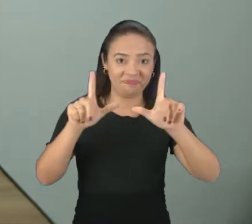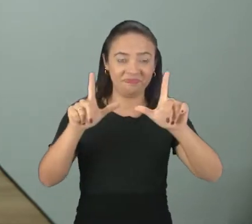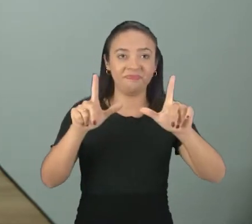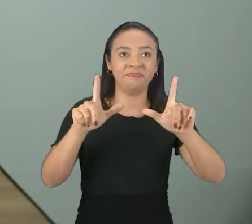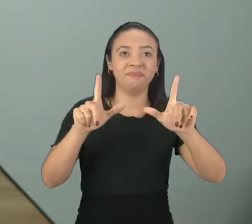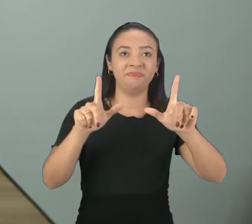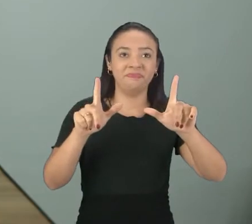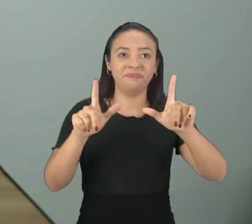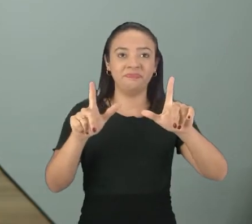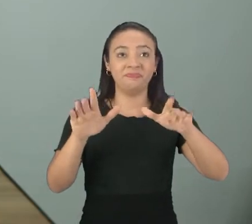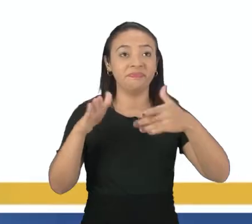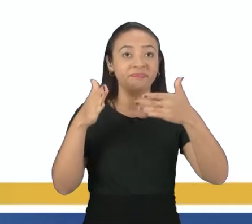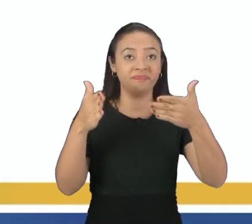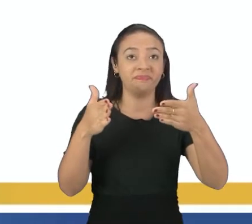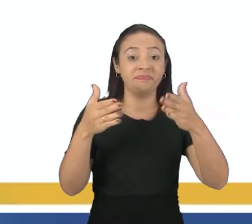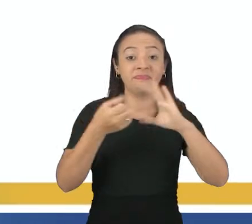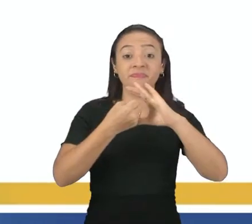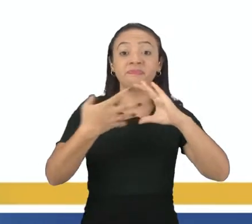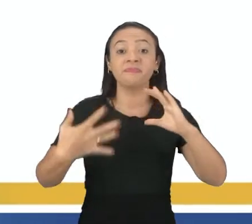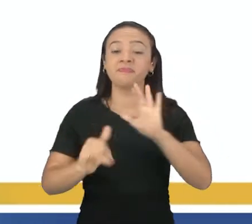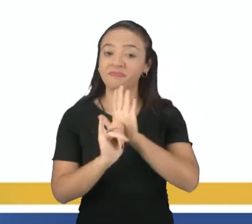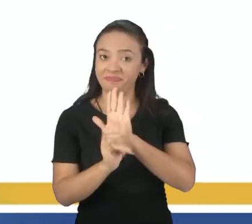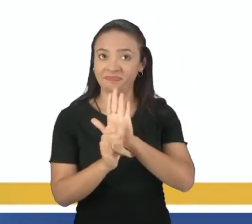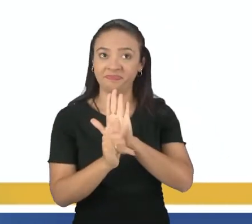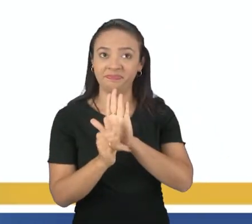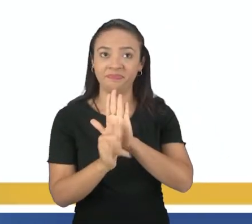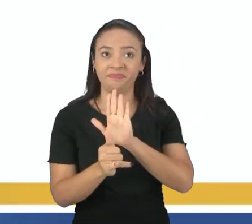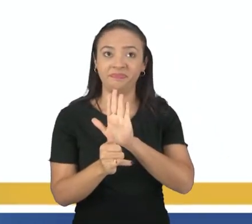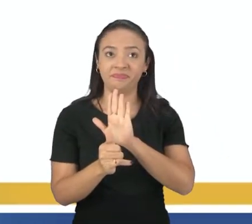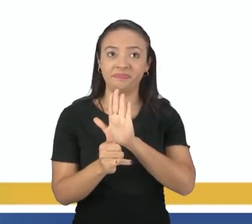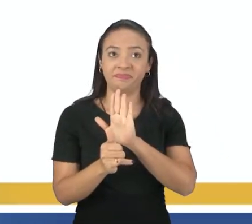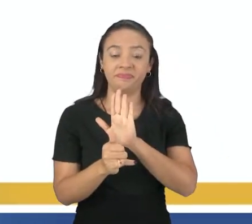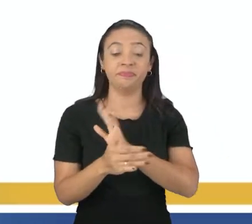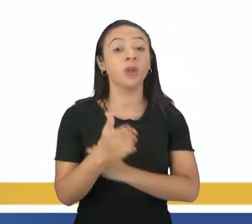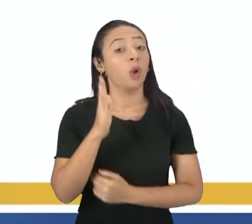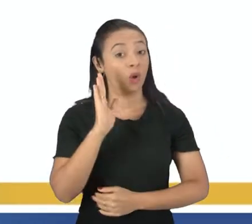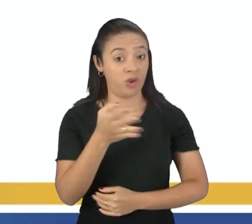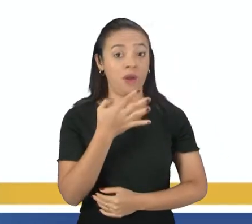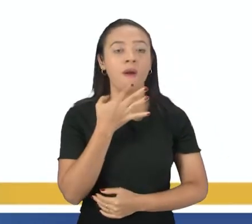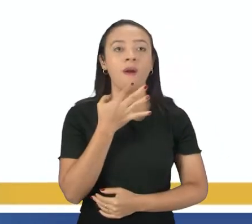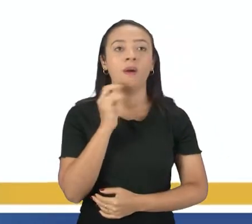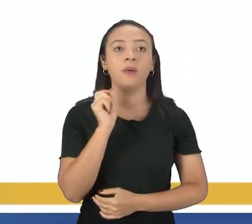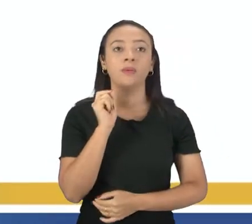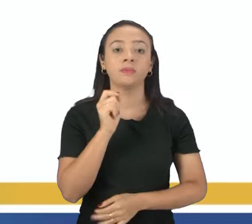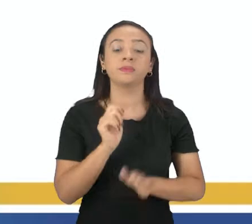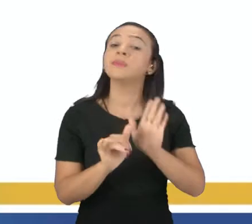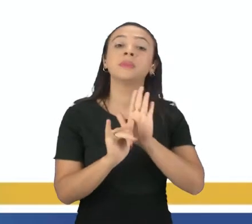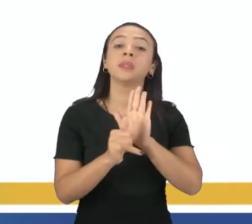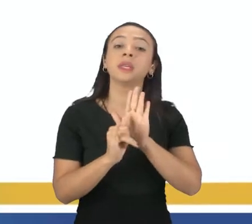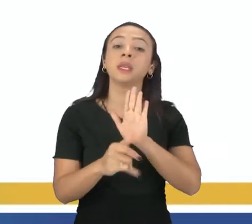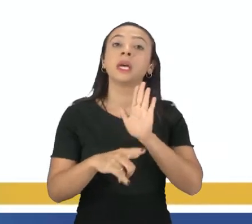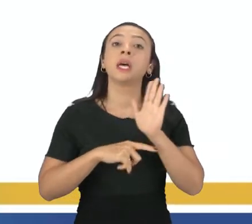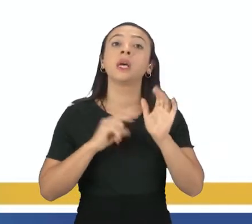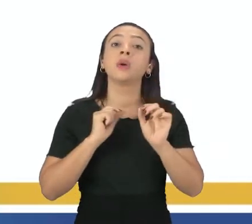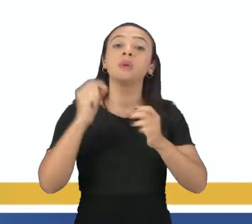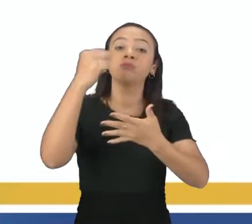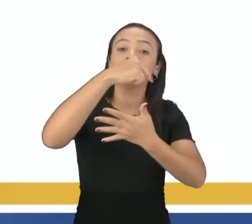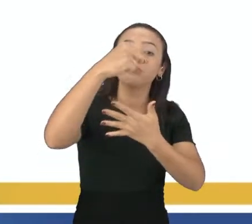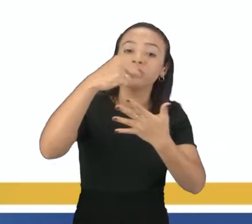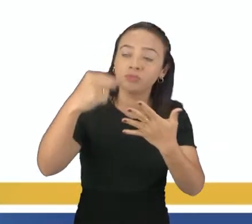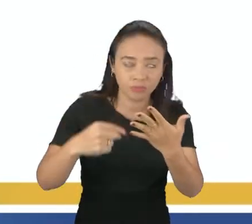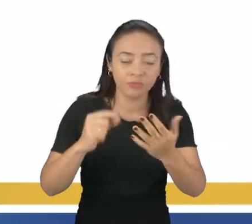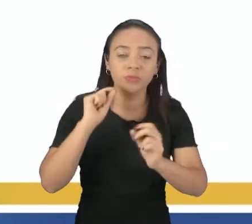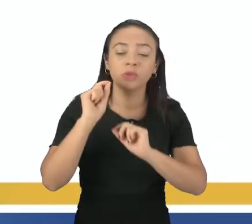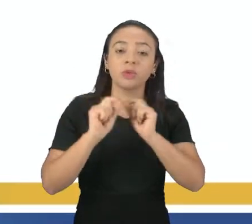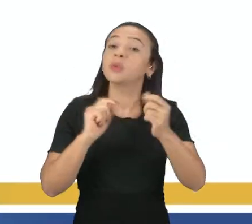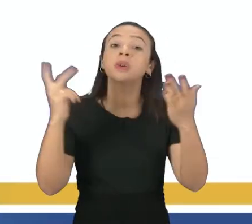telinha. As características de uma fábula. Nós vimos que uma fábula tem os elementos narrativos, que